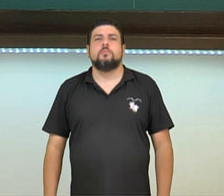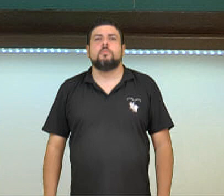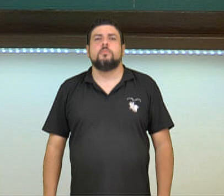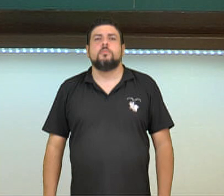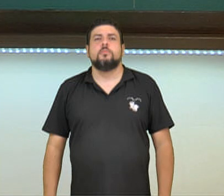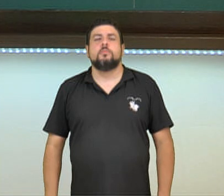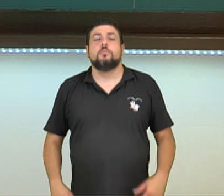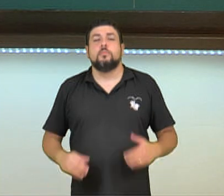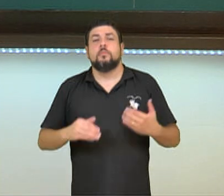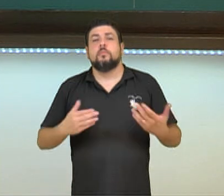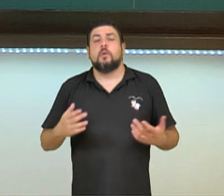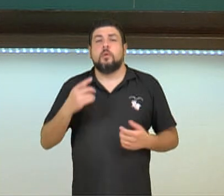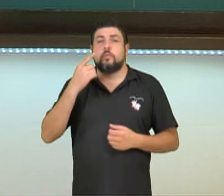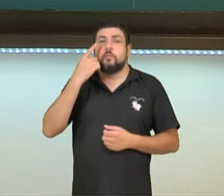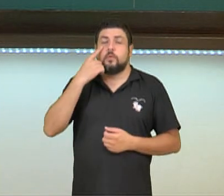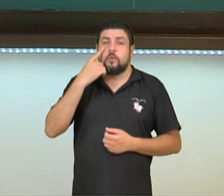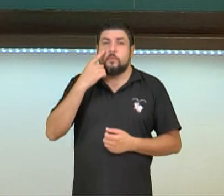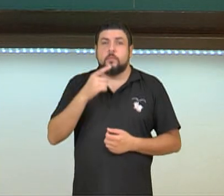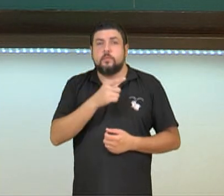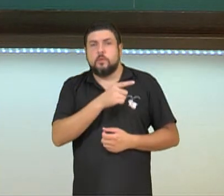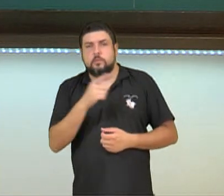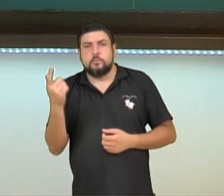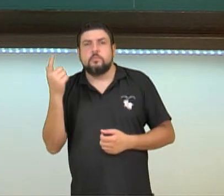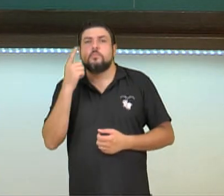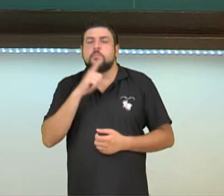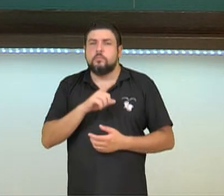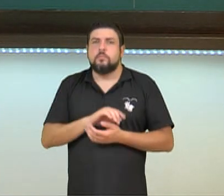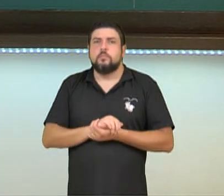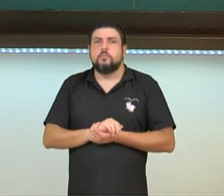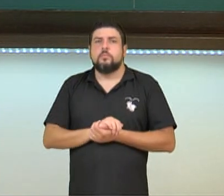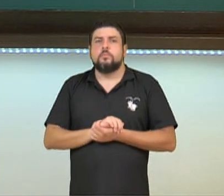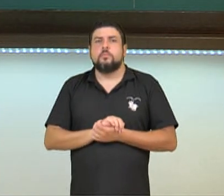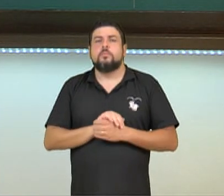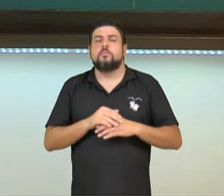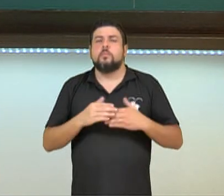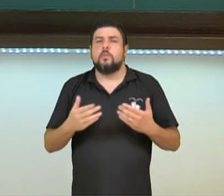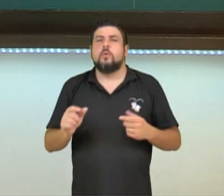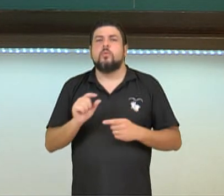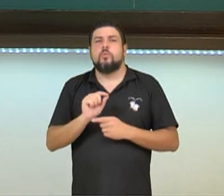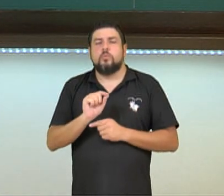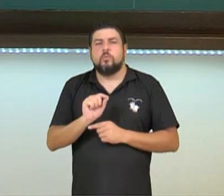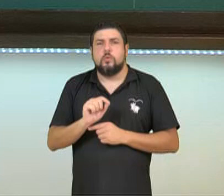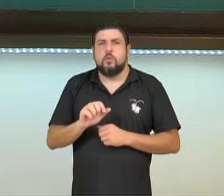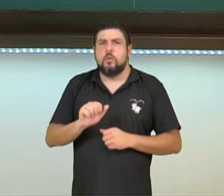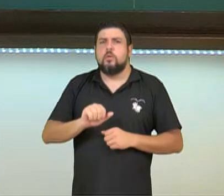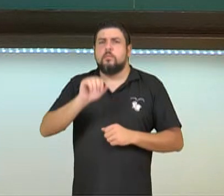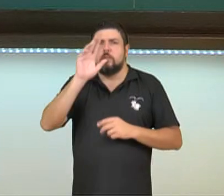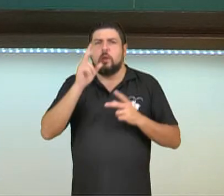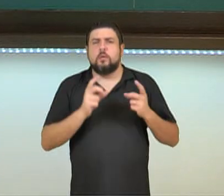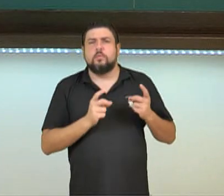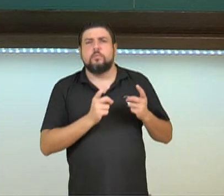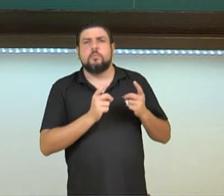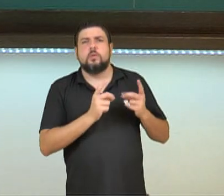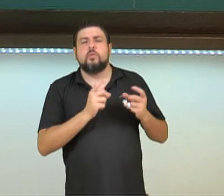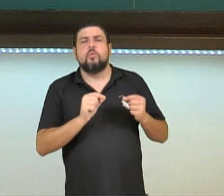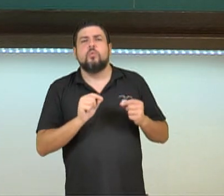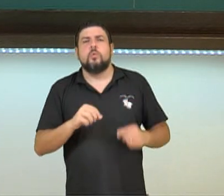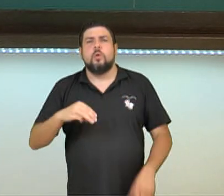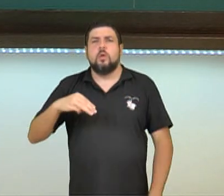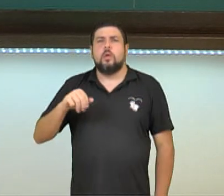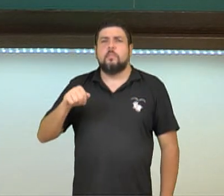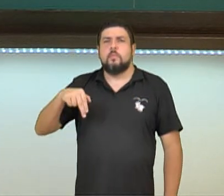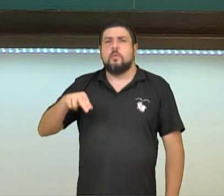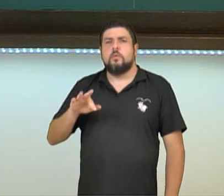Então vamos ver se vocês acertaram. Nós vamos então ter a categoria mais importada, é a do manufaturado, aquele